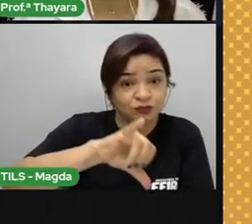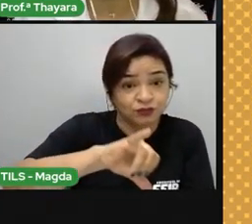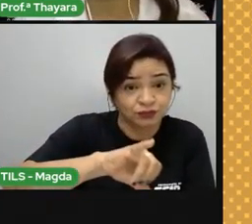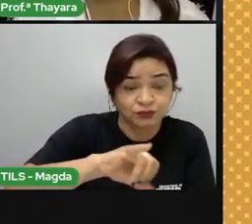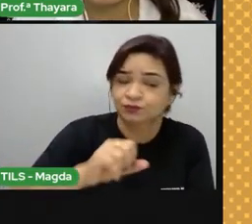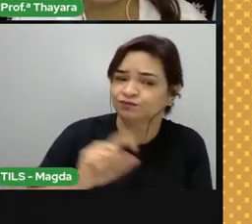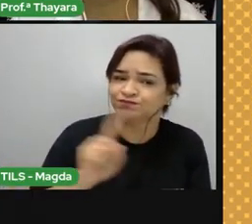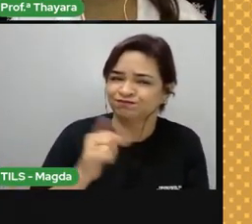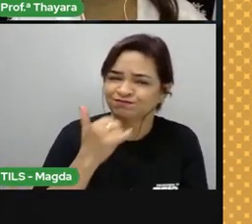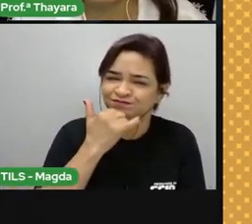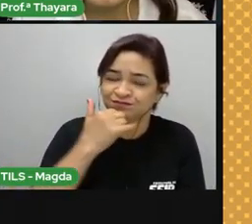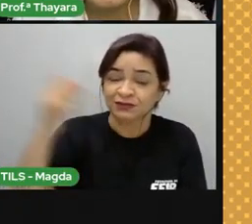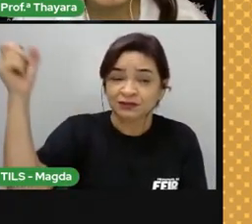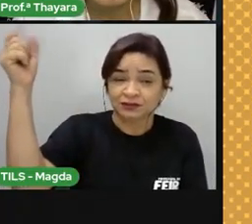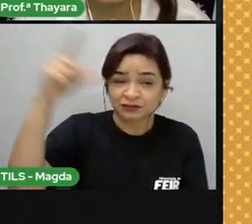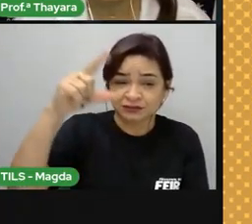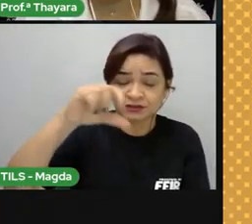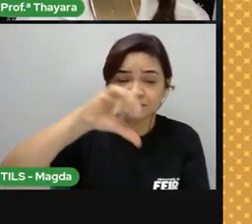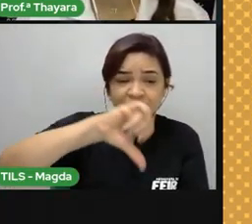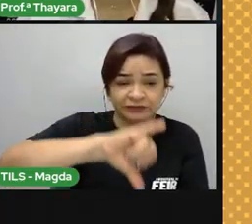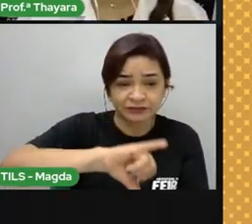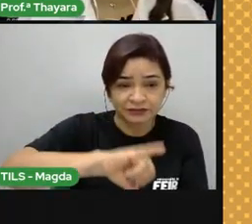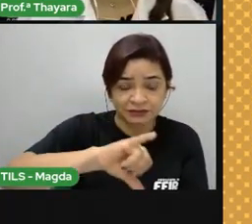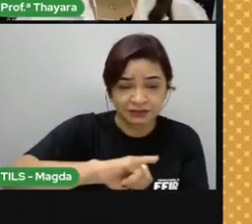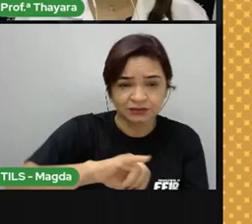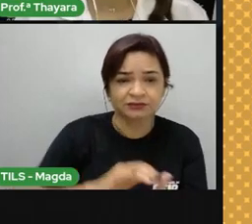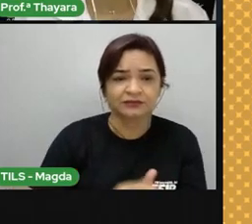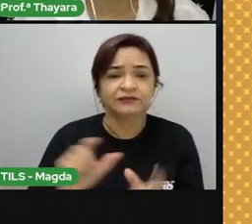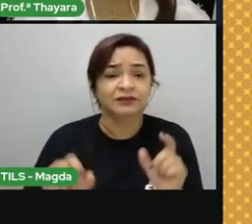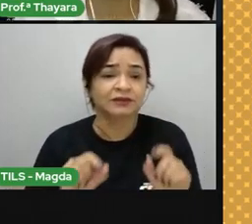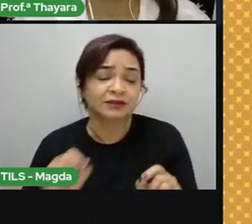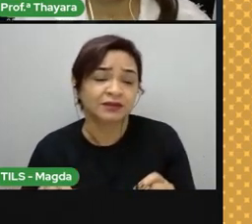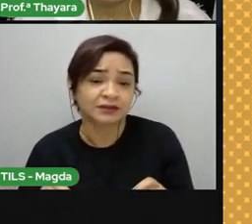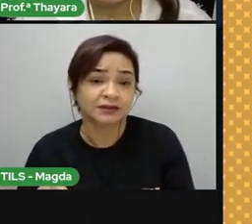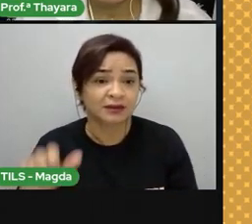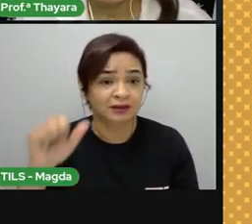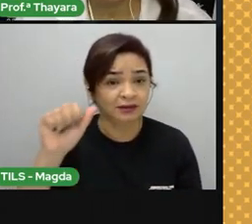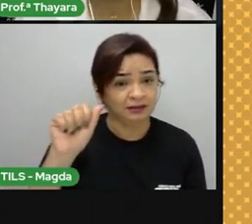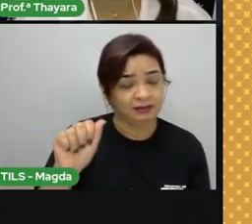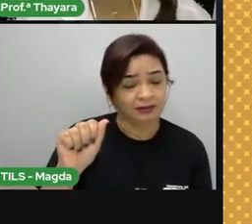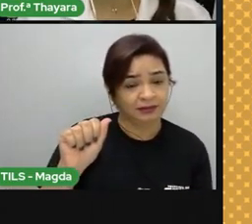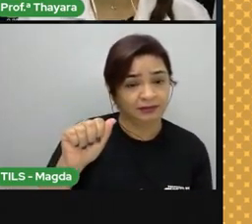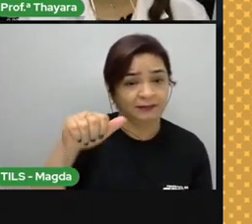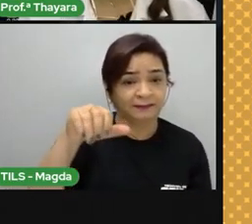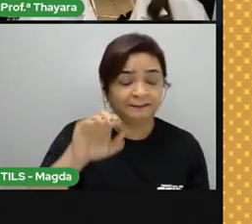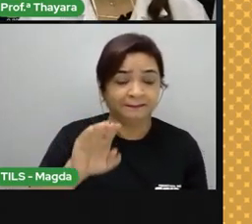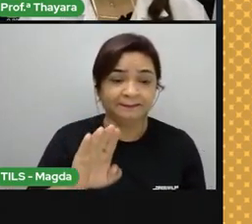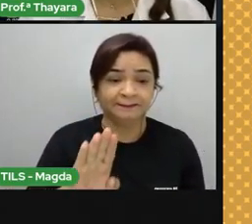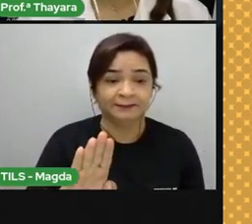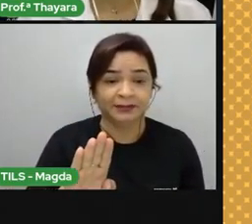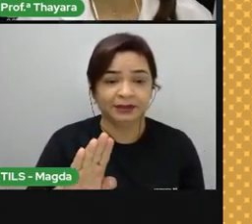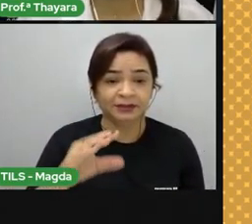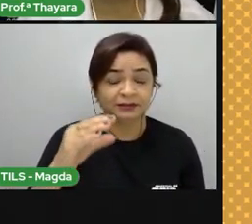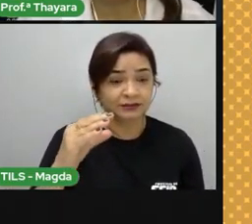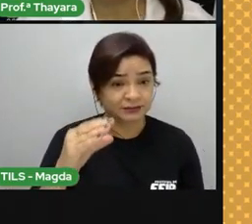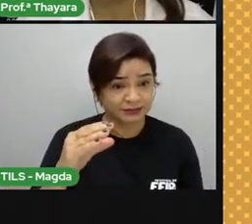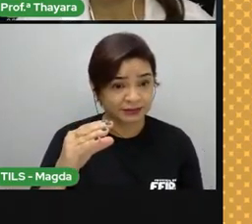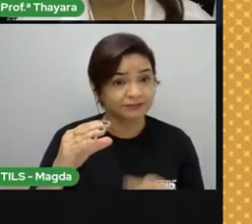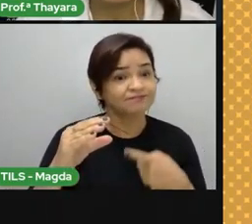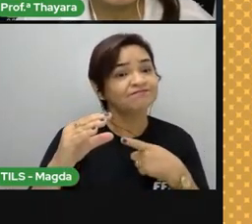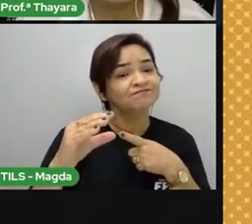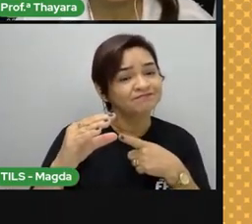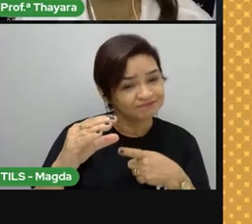o Sol é que está no centro do sistema solar, foi letra A, Galileu Galilei, letra B, Platão, ou letra